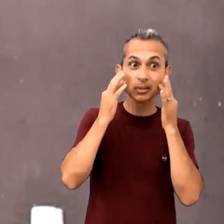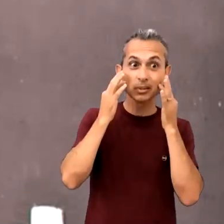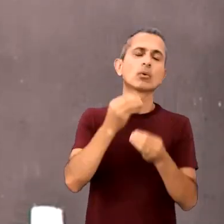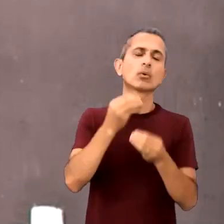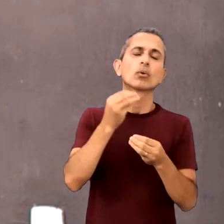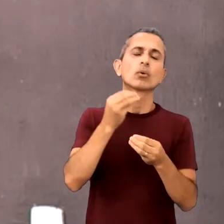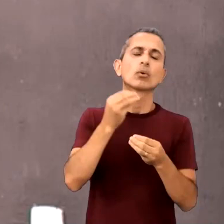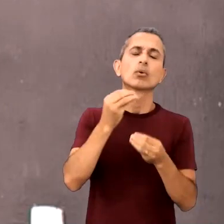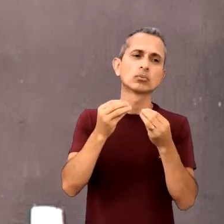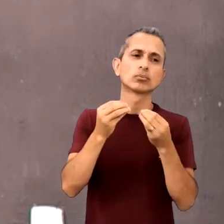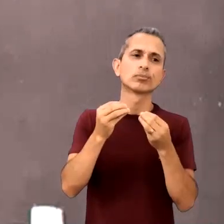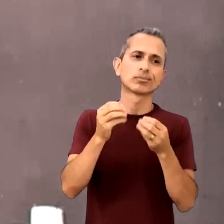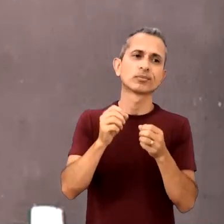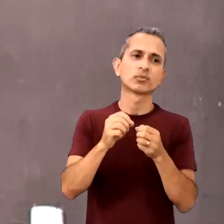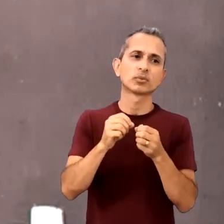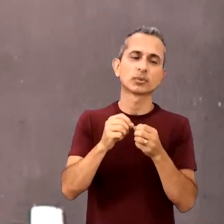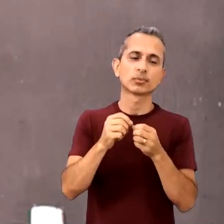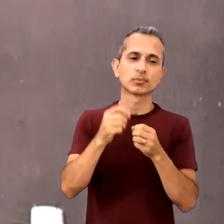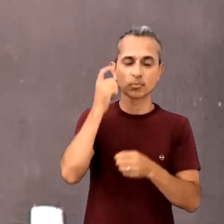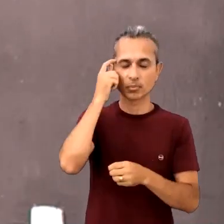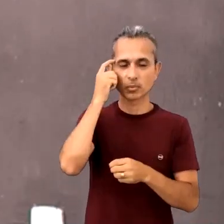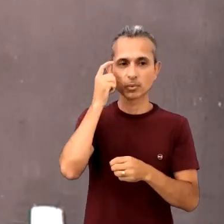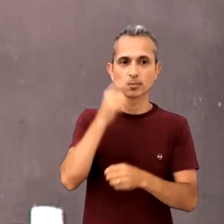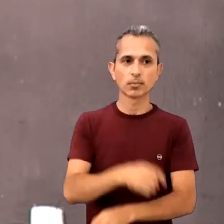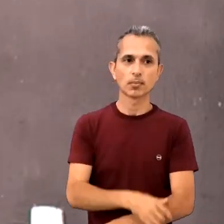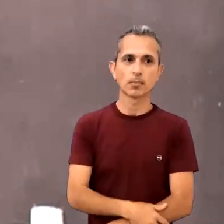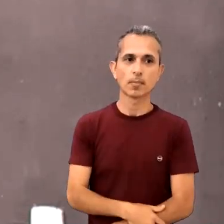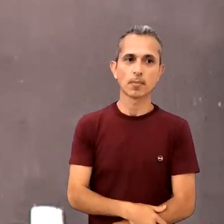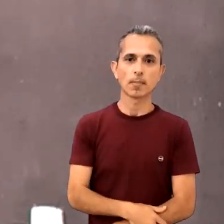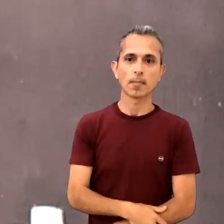Precisamos pensar no testemunho da nossa fé.